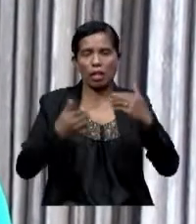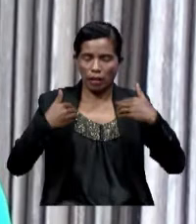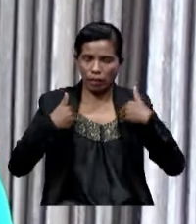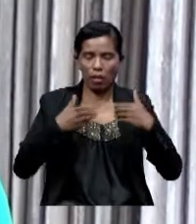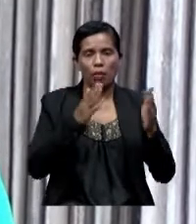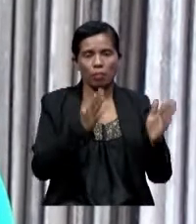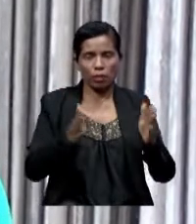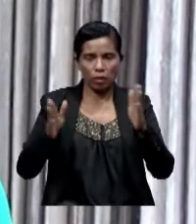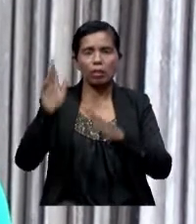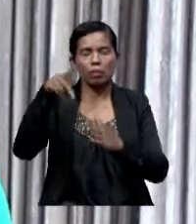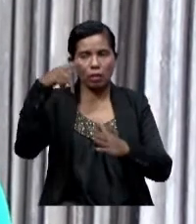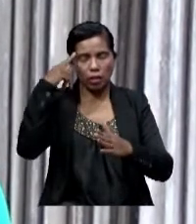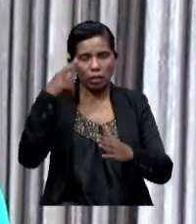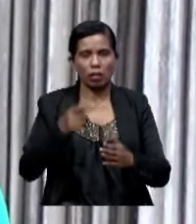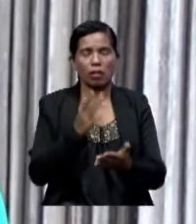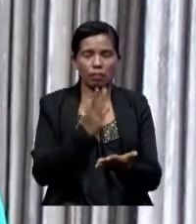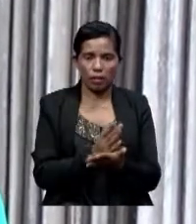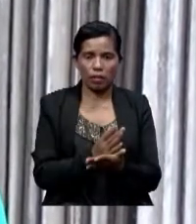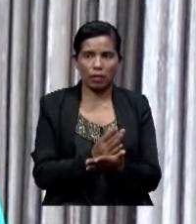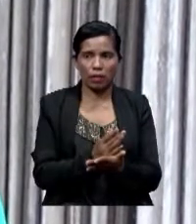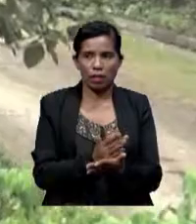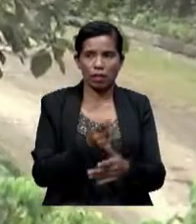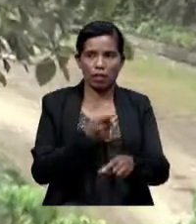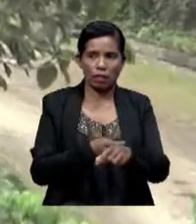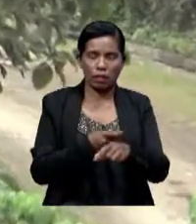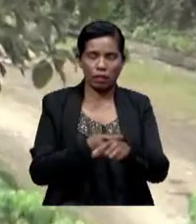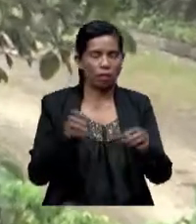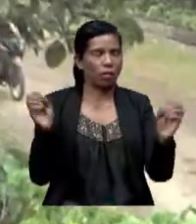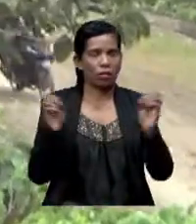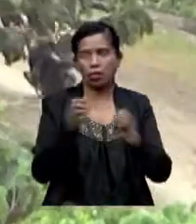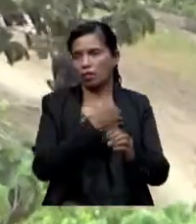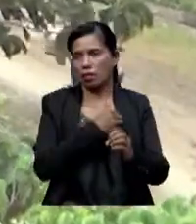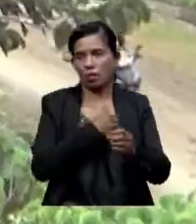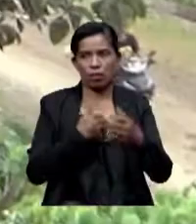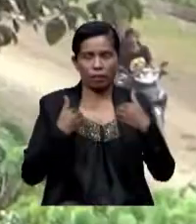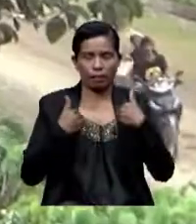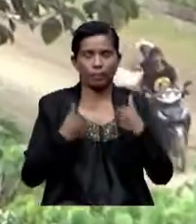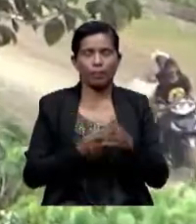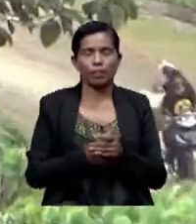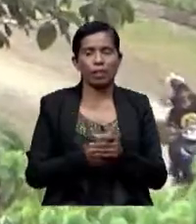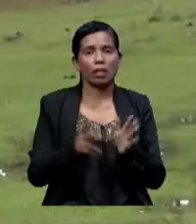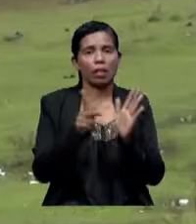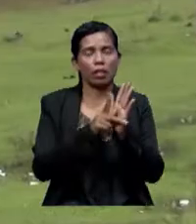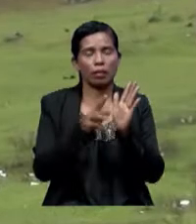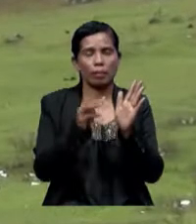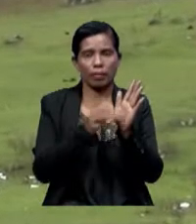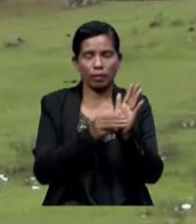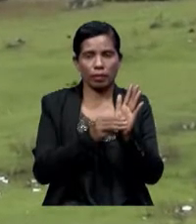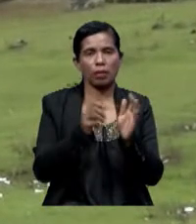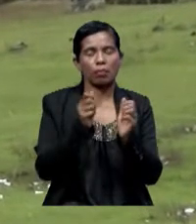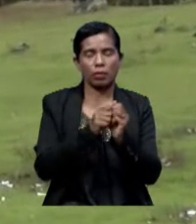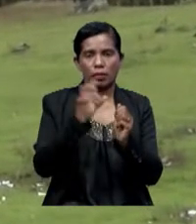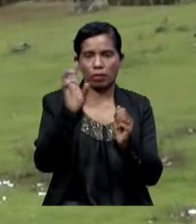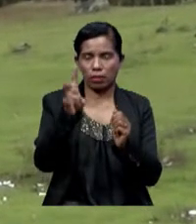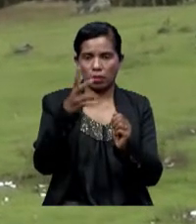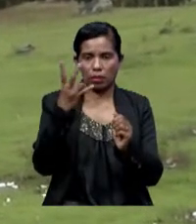mas limitar o dia então durante ne mas a gente se dá claro quilômetro quase sanulo recém que tomos